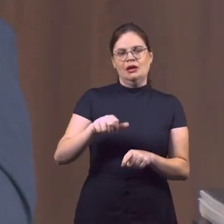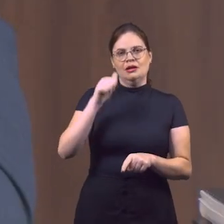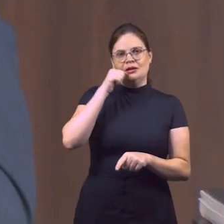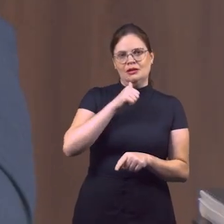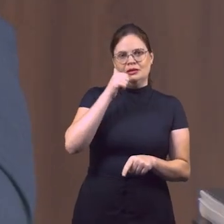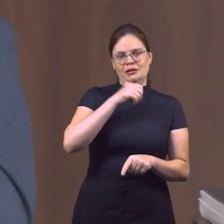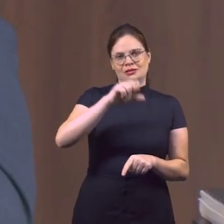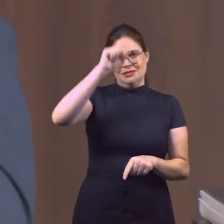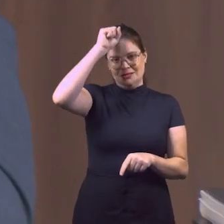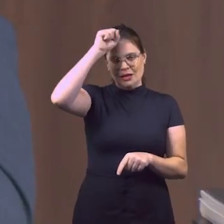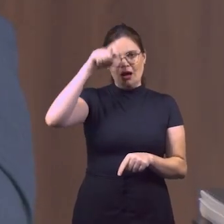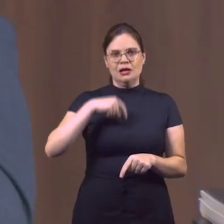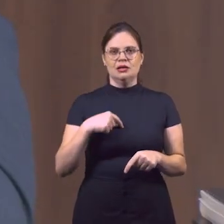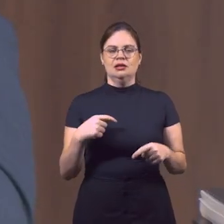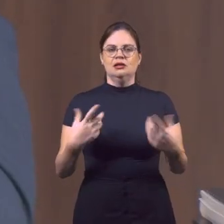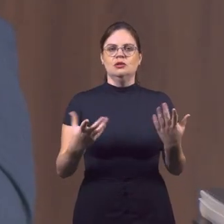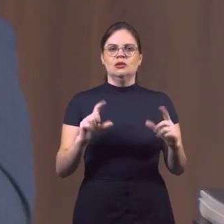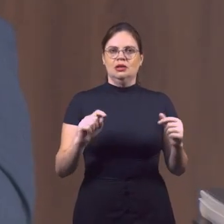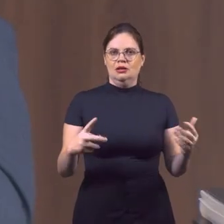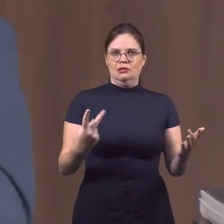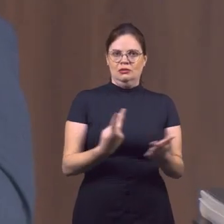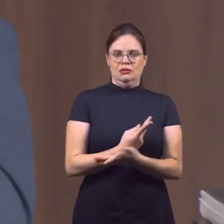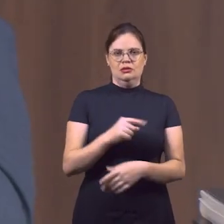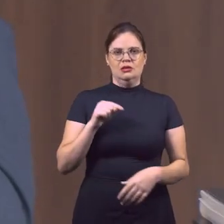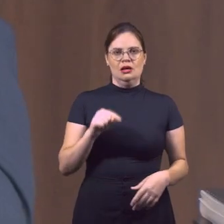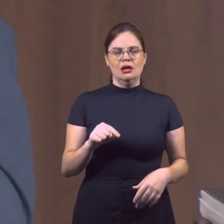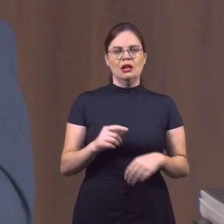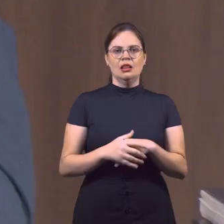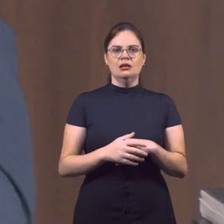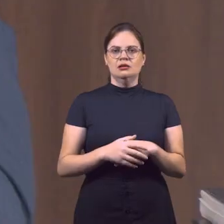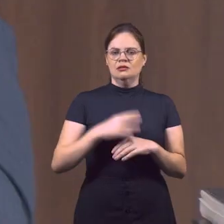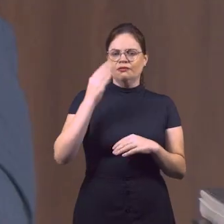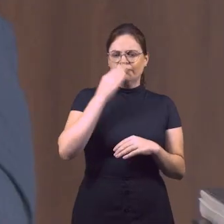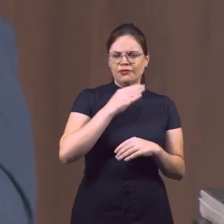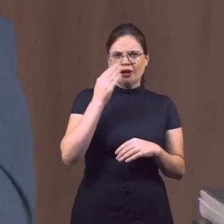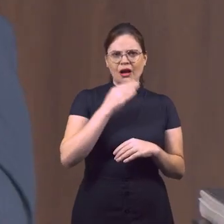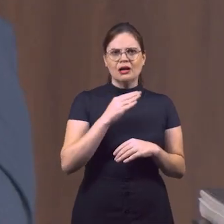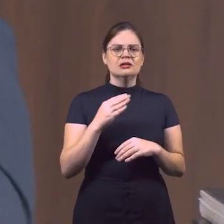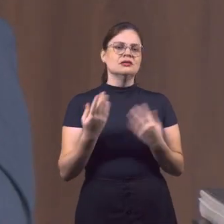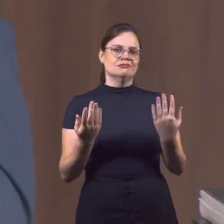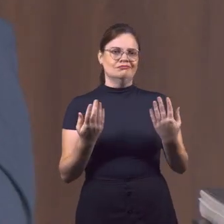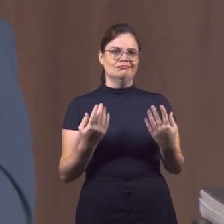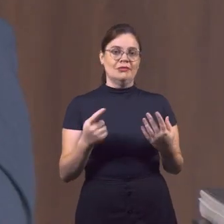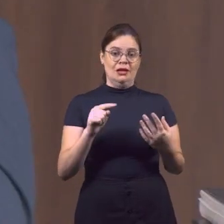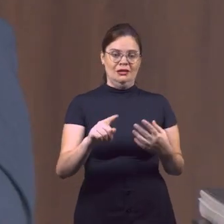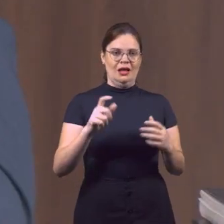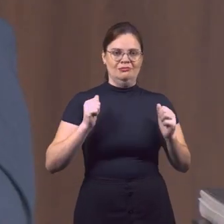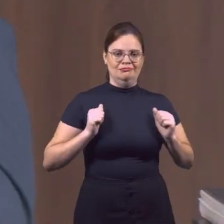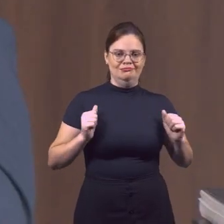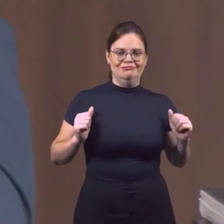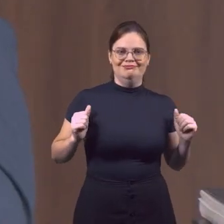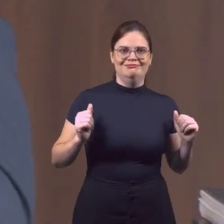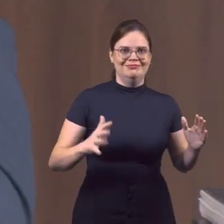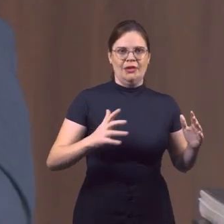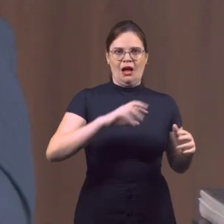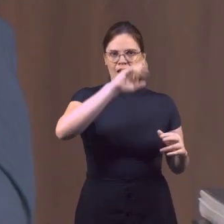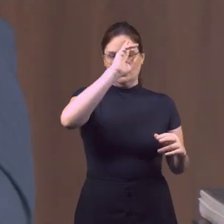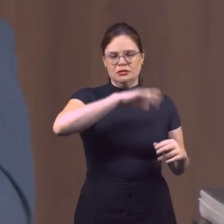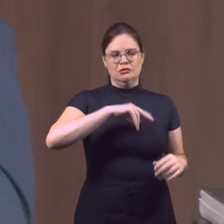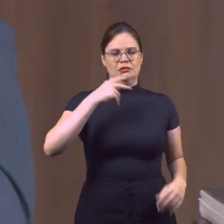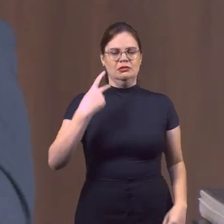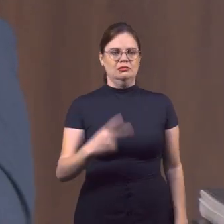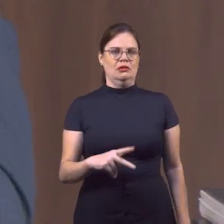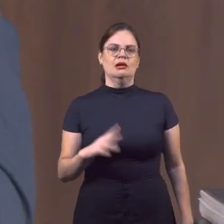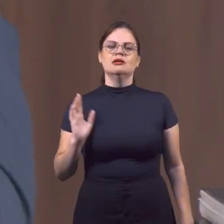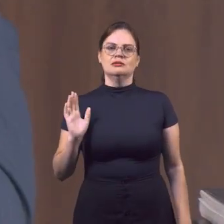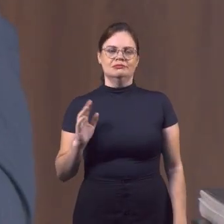palavra nós vemos que ela tomou uma atitude que eu chamaria de impensável. E ela faz